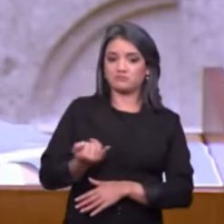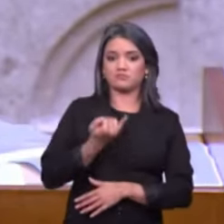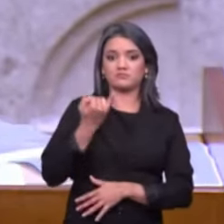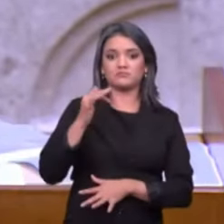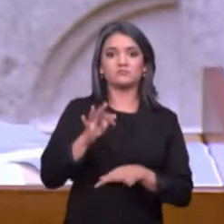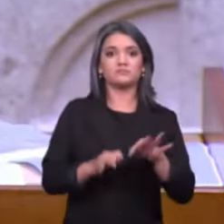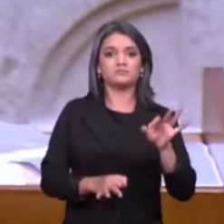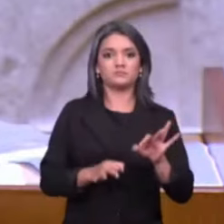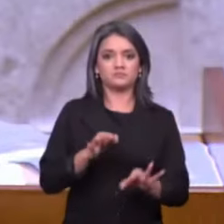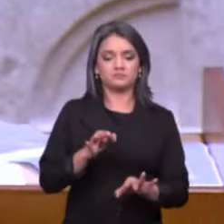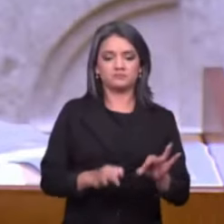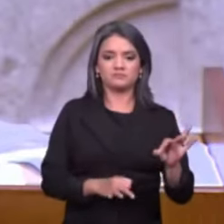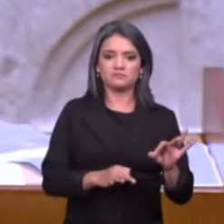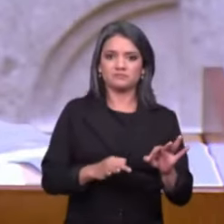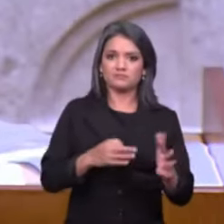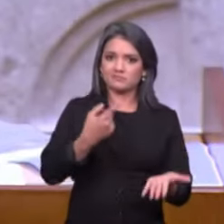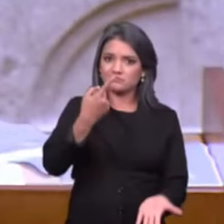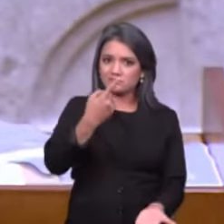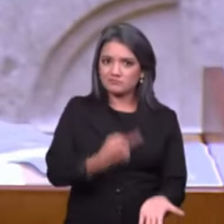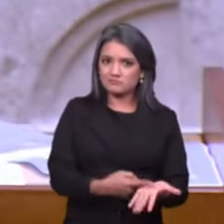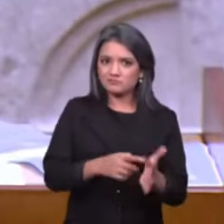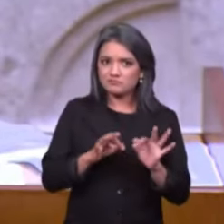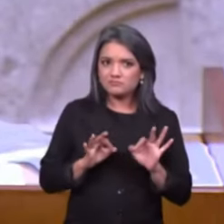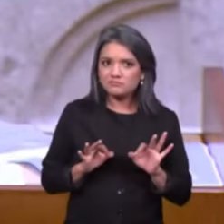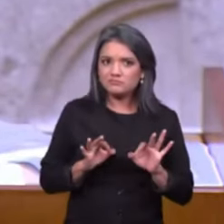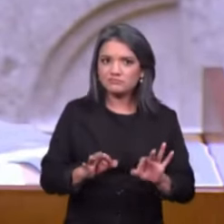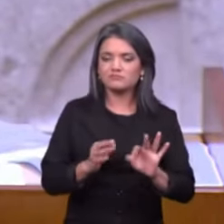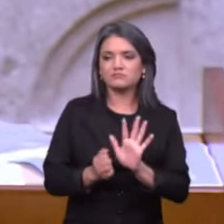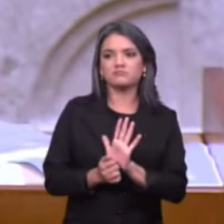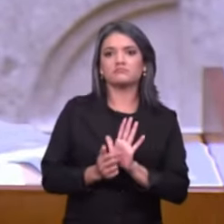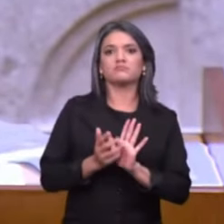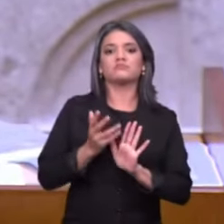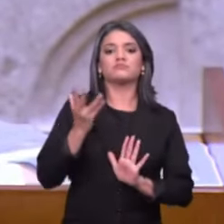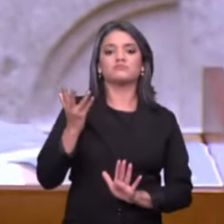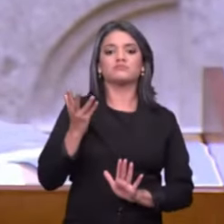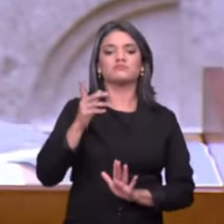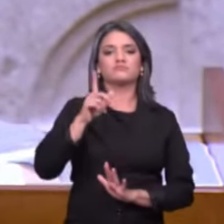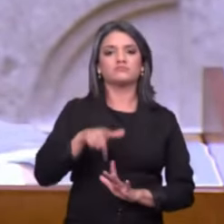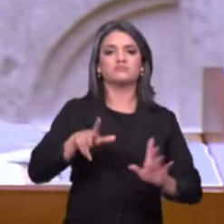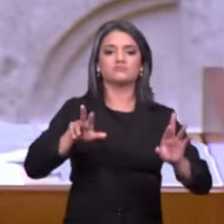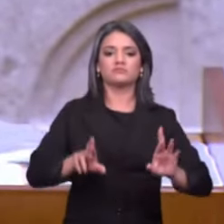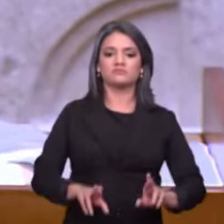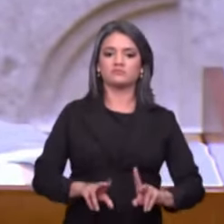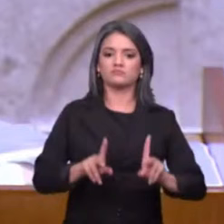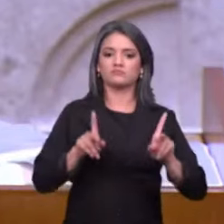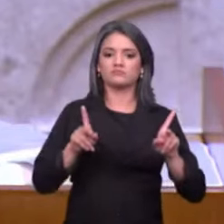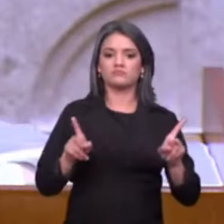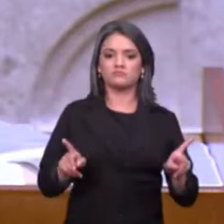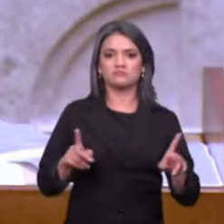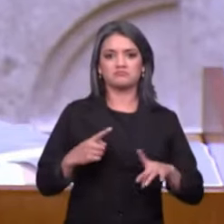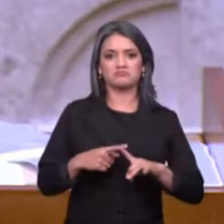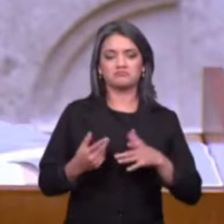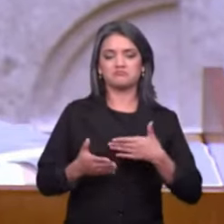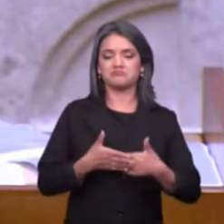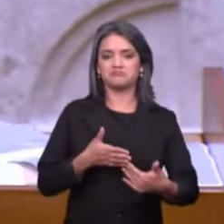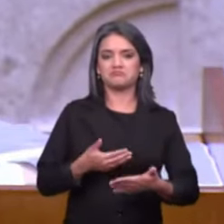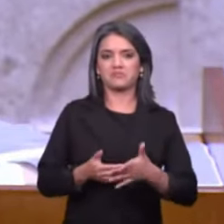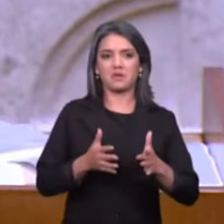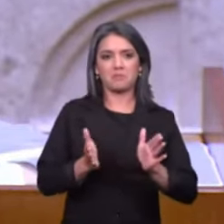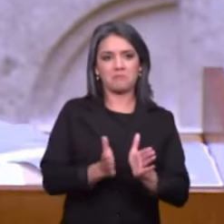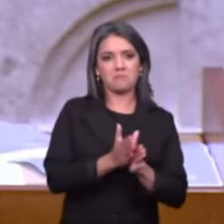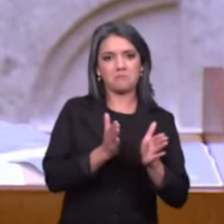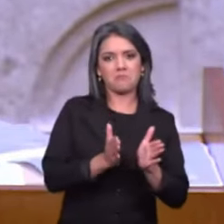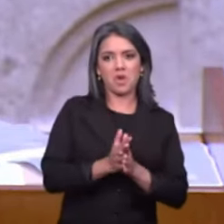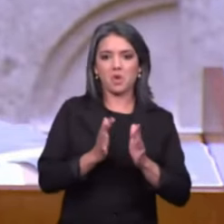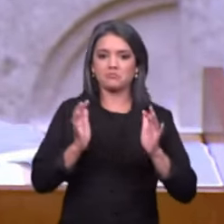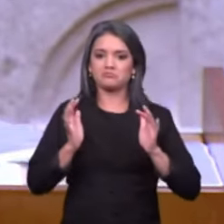julgamento. Fixar uma quantidade que valha indistintamente para pobres e ricos